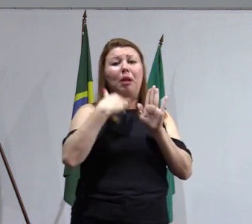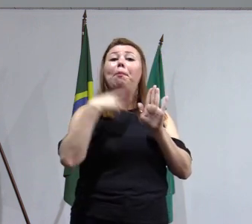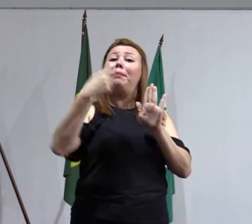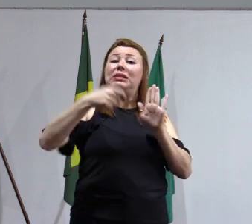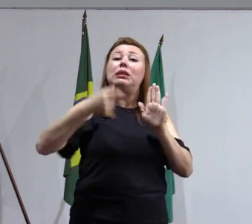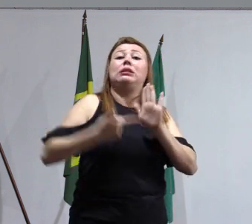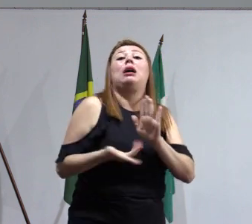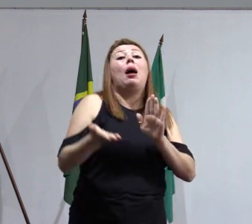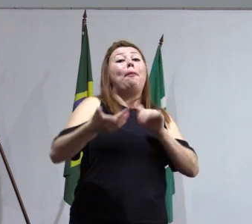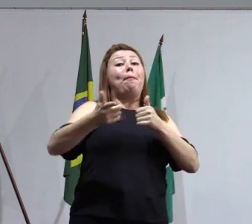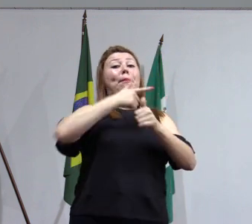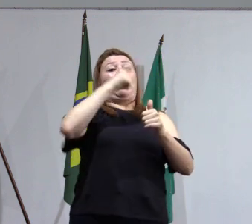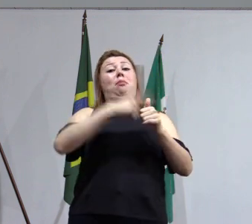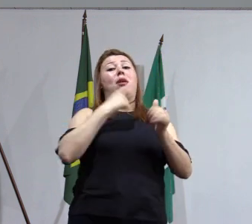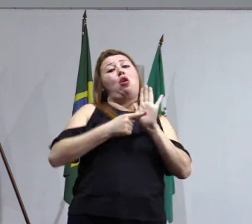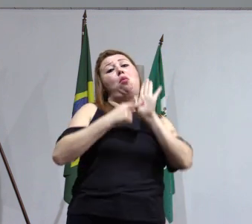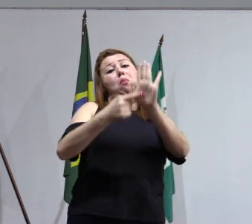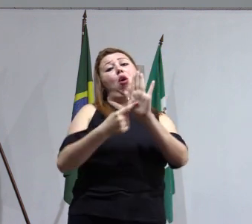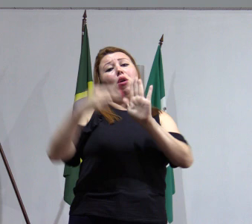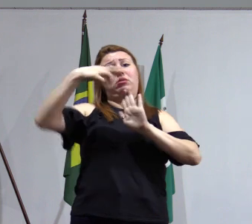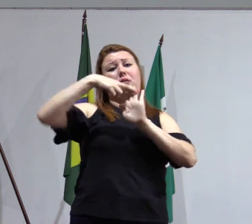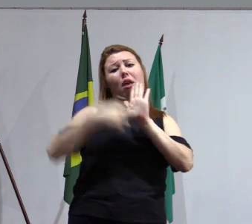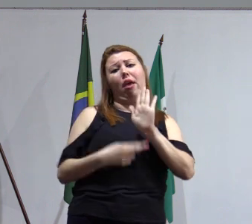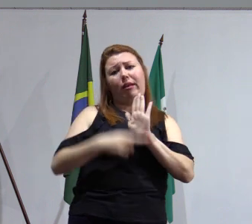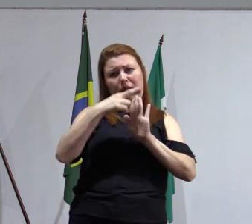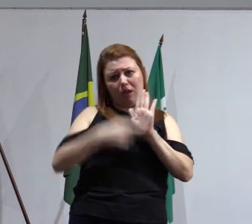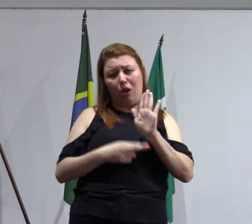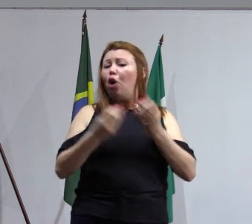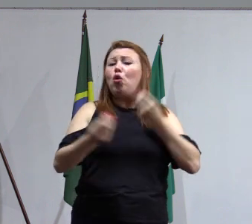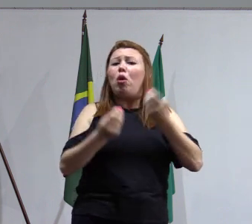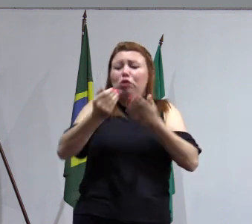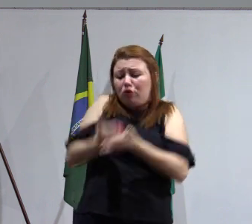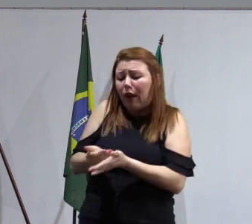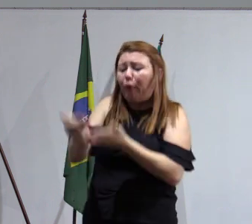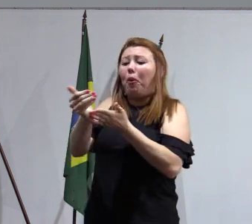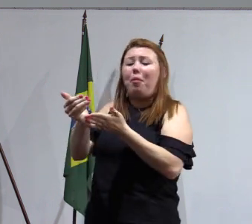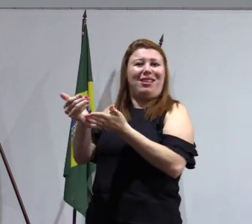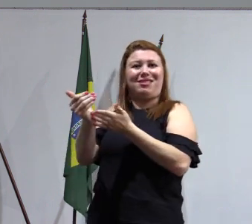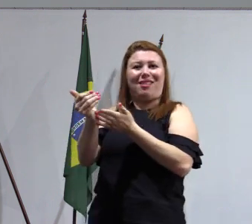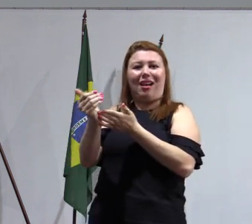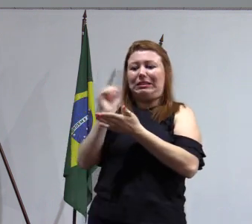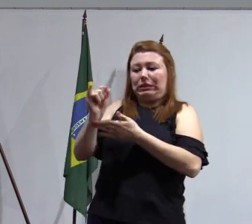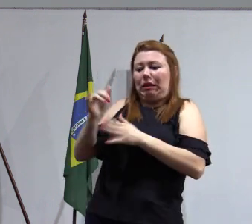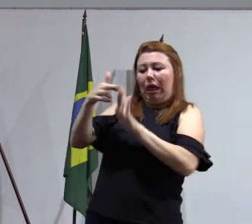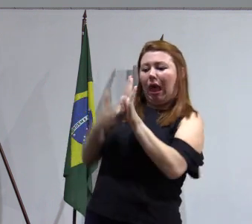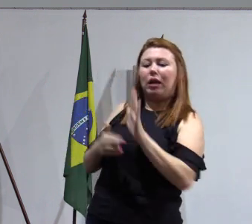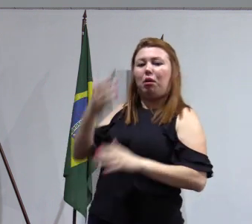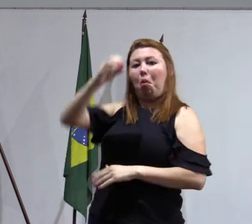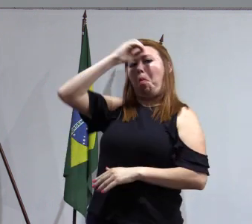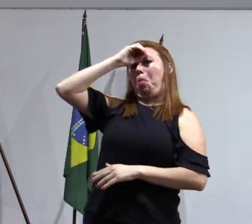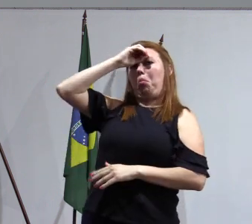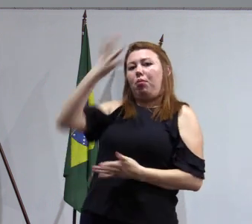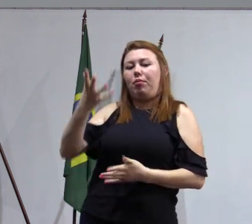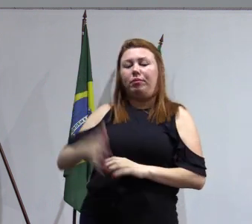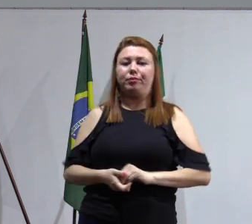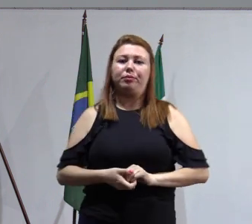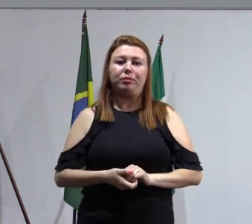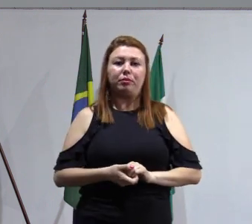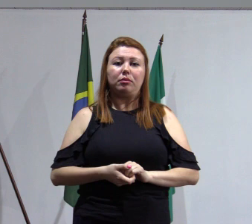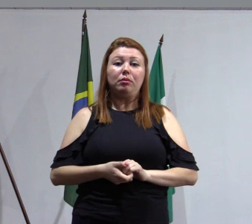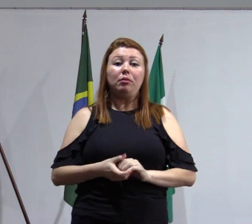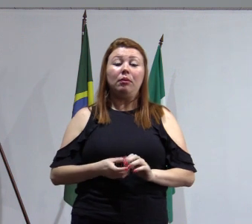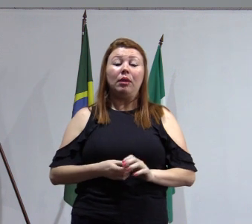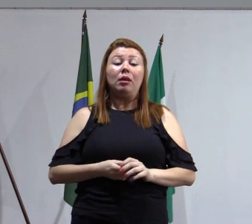mostrados esses regulamentos. Como nós vamos entrar em campo se nós não sabemos de todos esses detalhes?